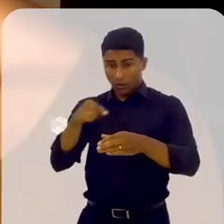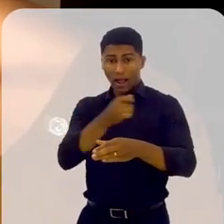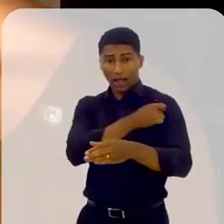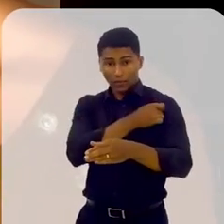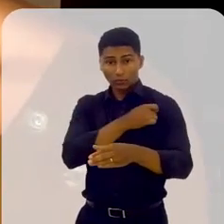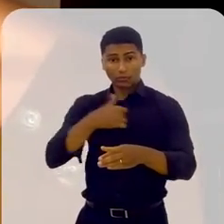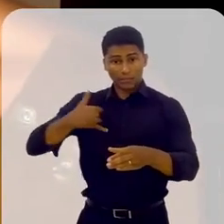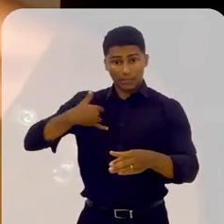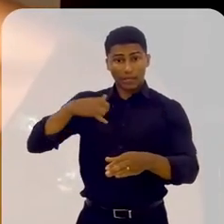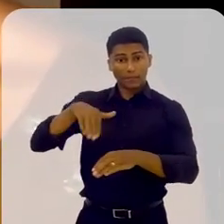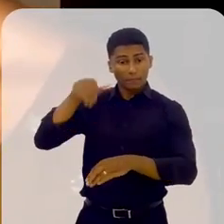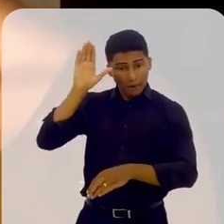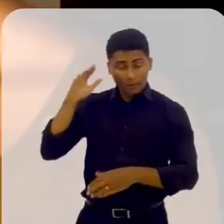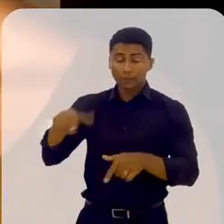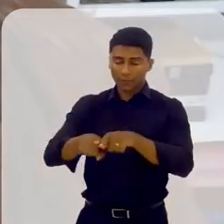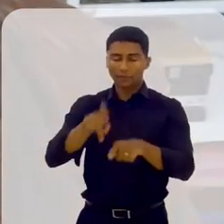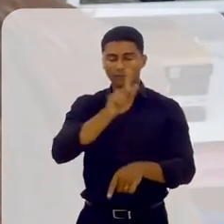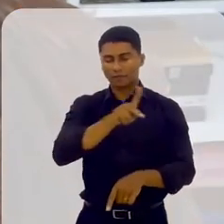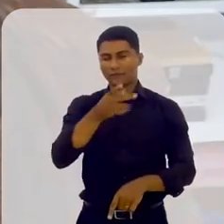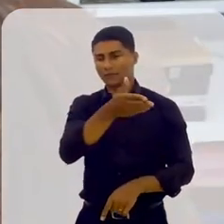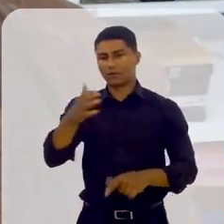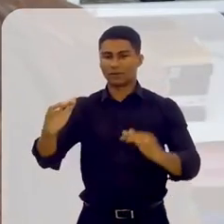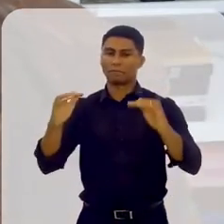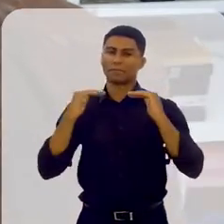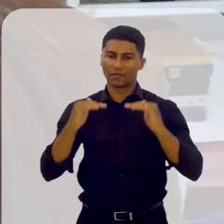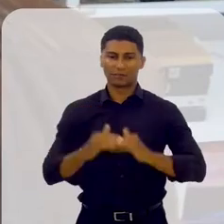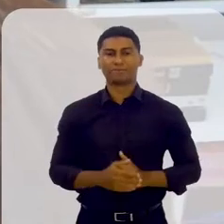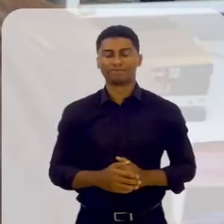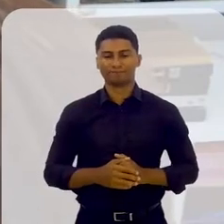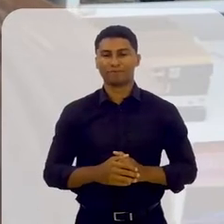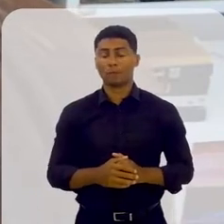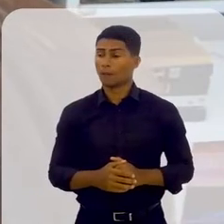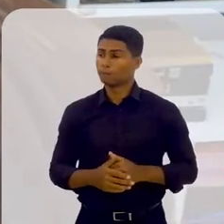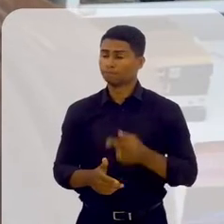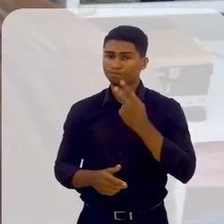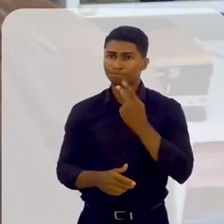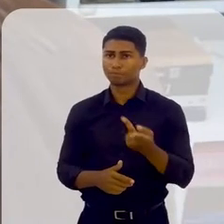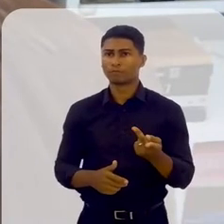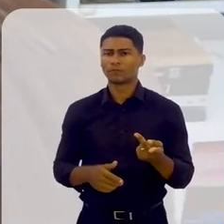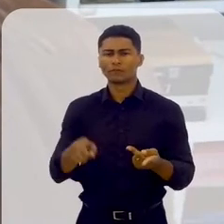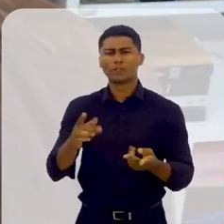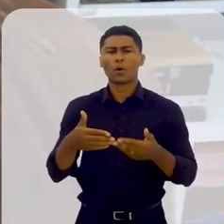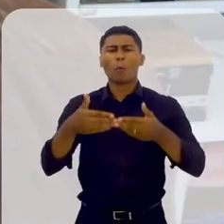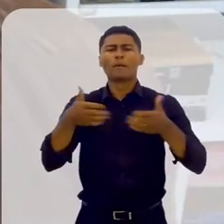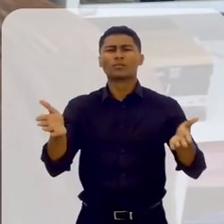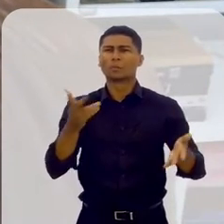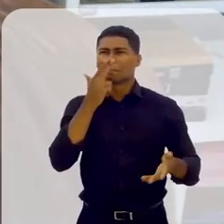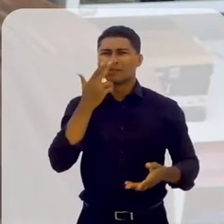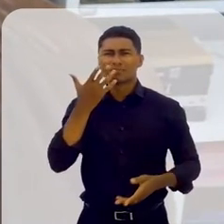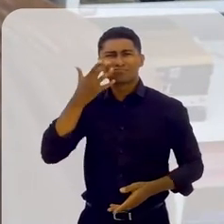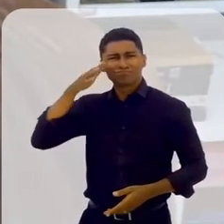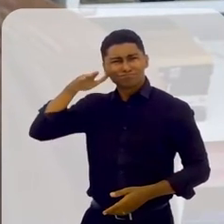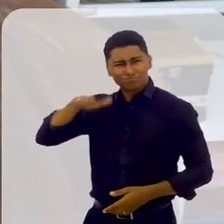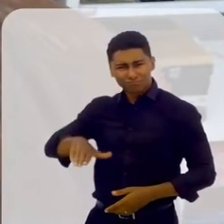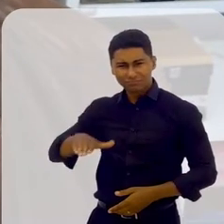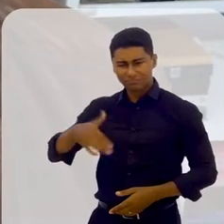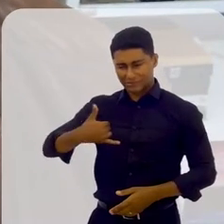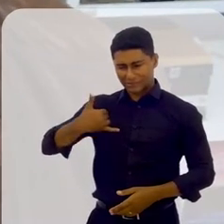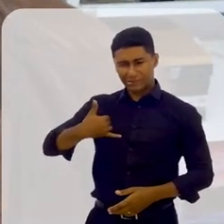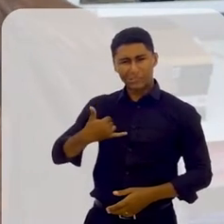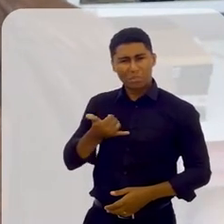que eu, e dos professores também. Como você disse, você começou muito cedo no teatro, então